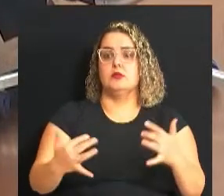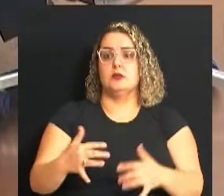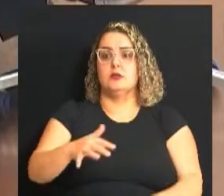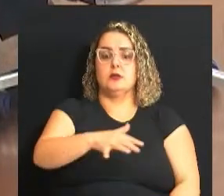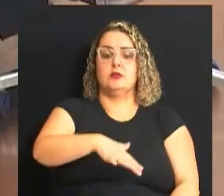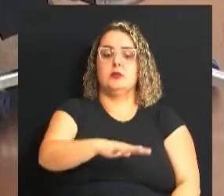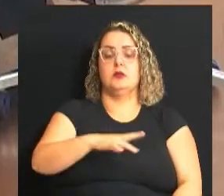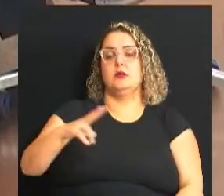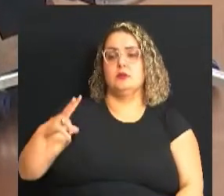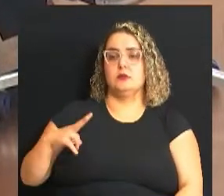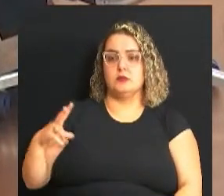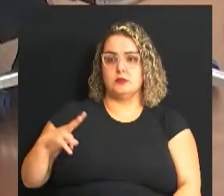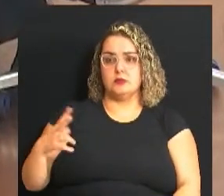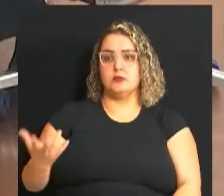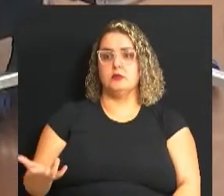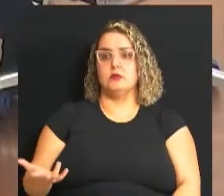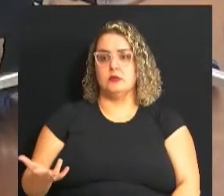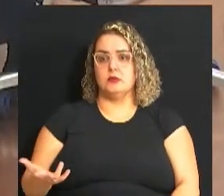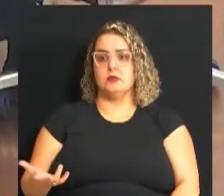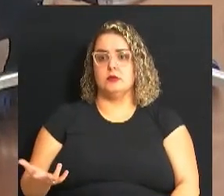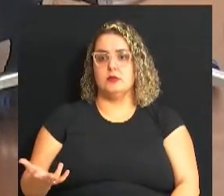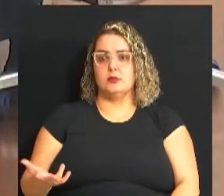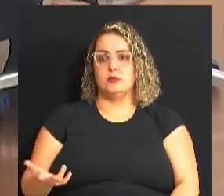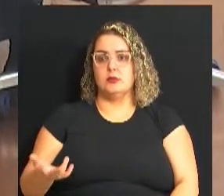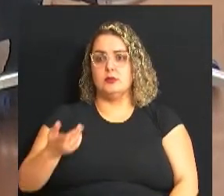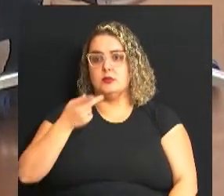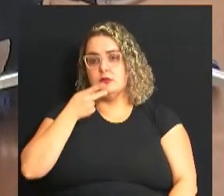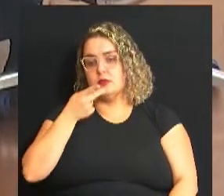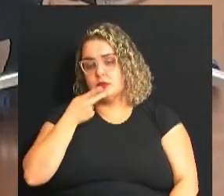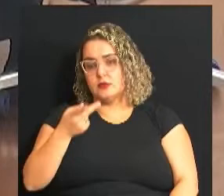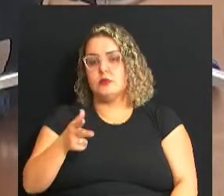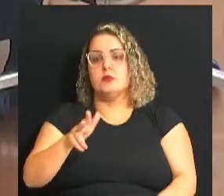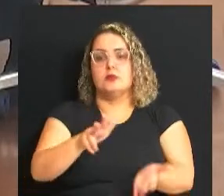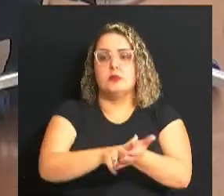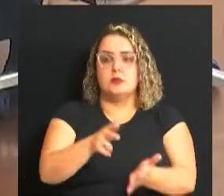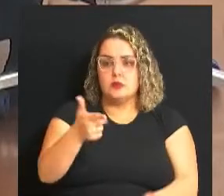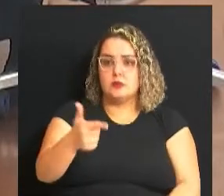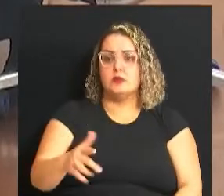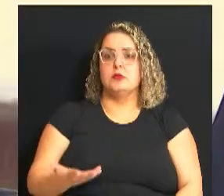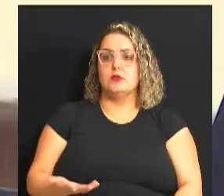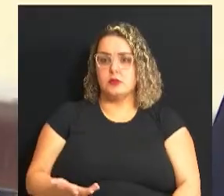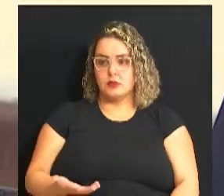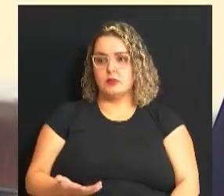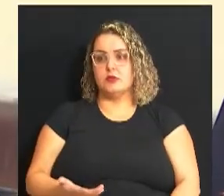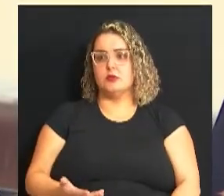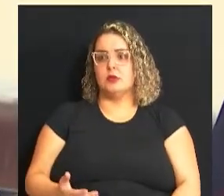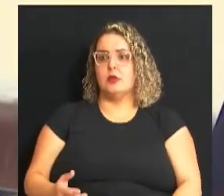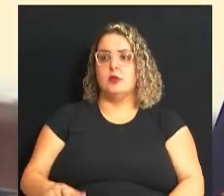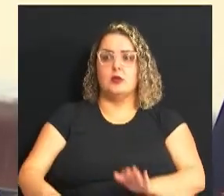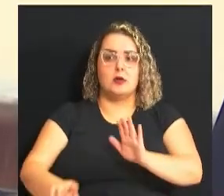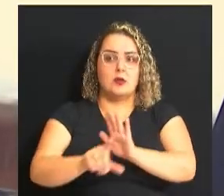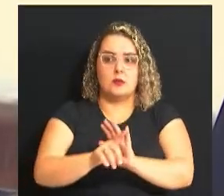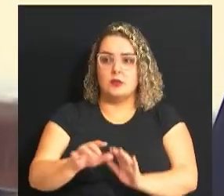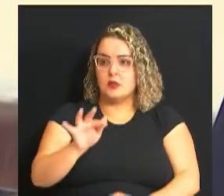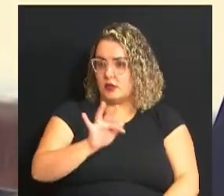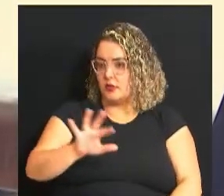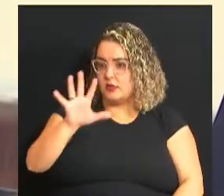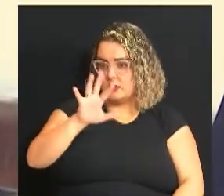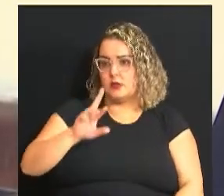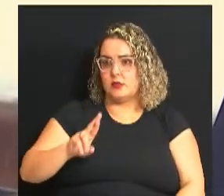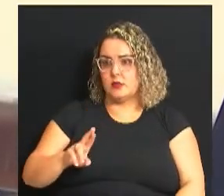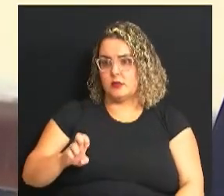particulares, que aqui a menção de continua regulamentado de acordo com a lei federal da REURB, a